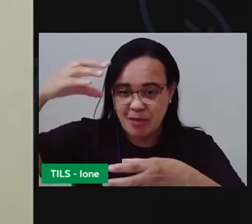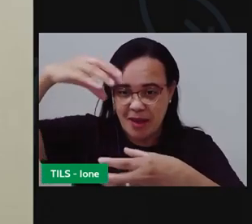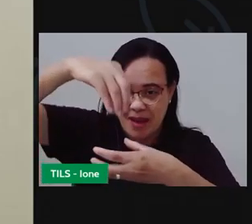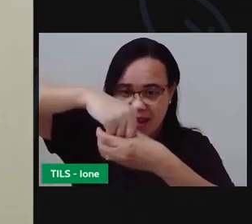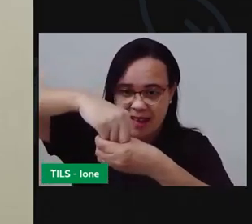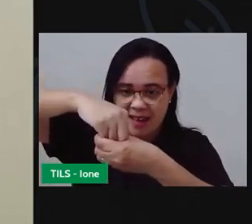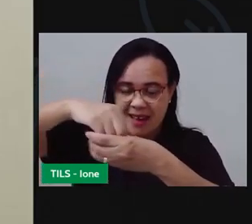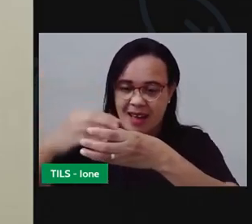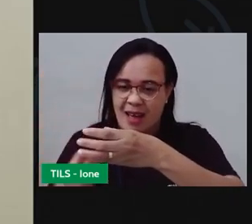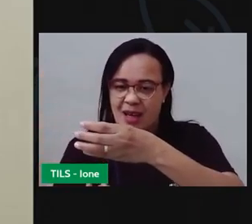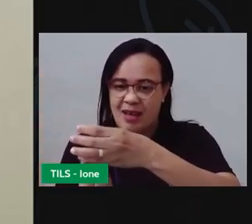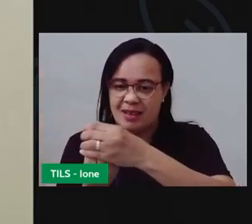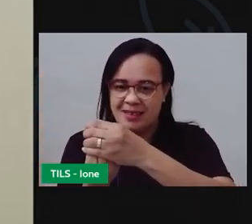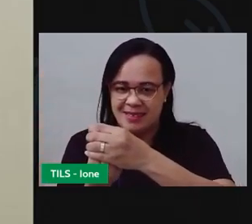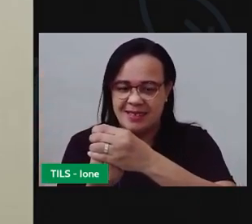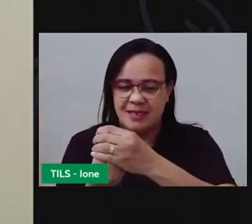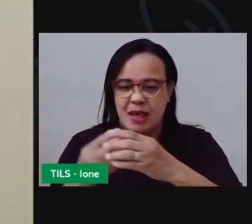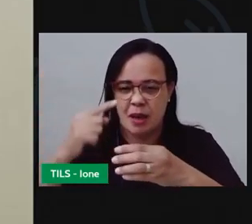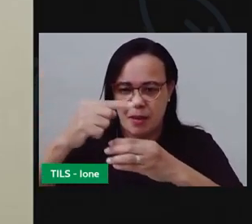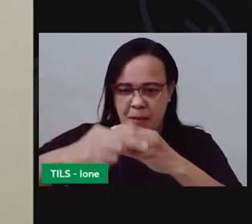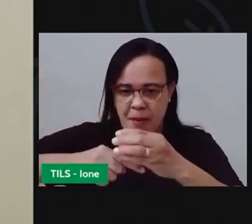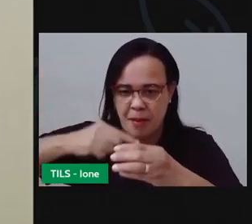da garrafa com fita adesiva.